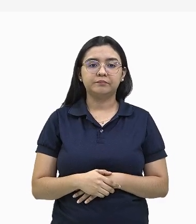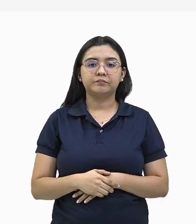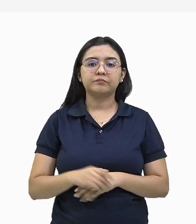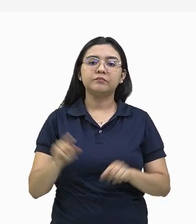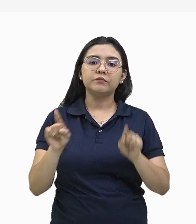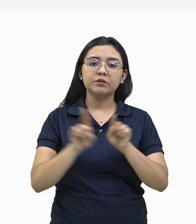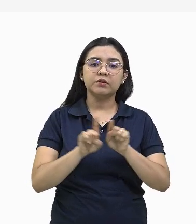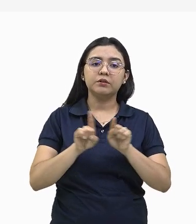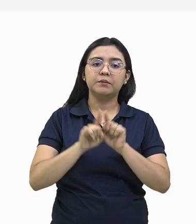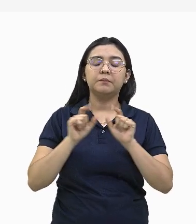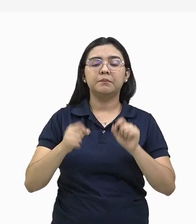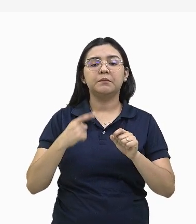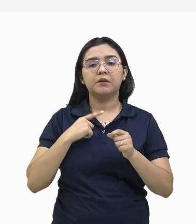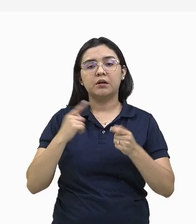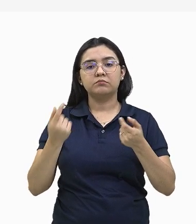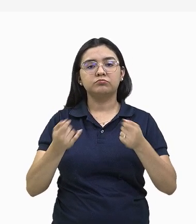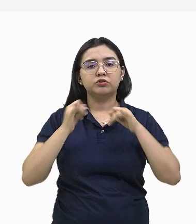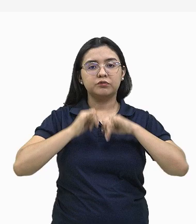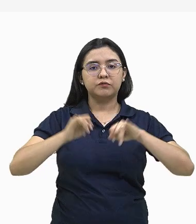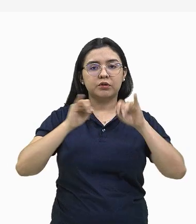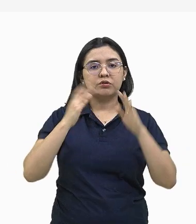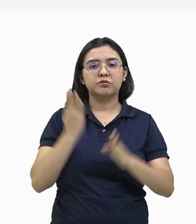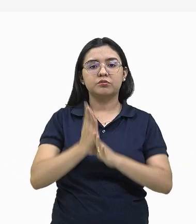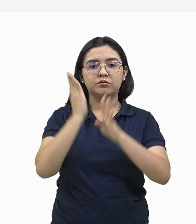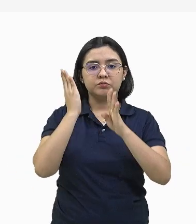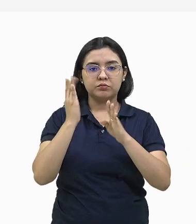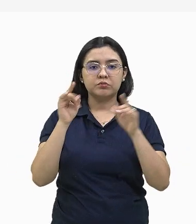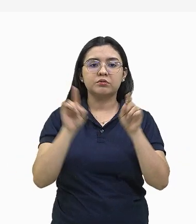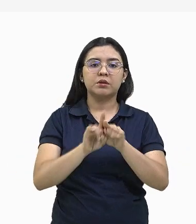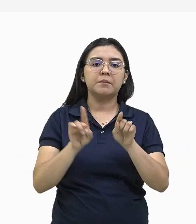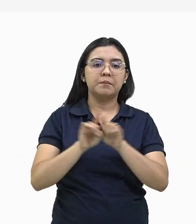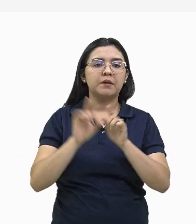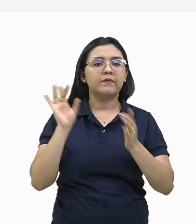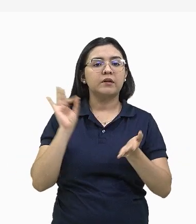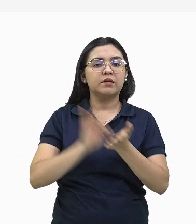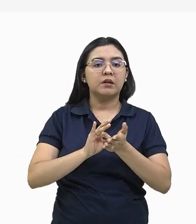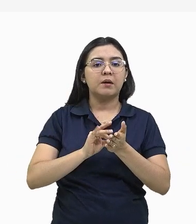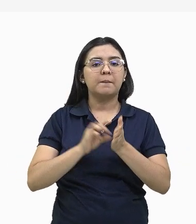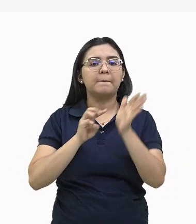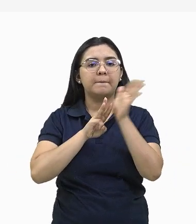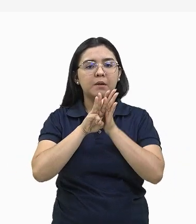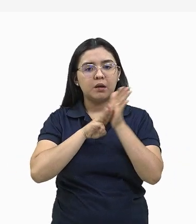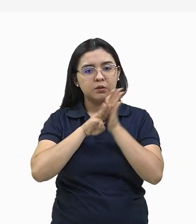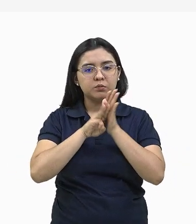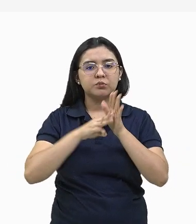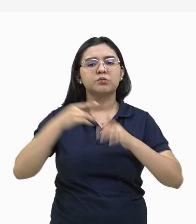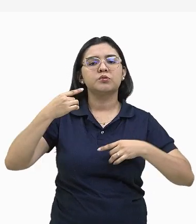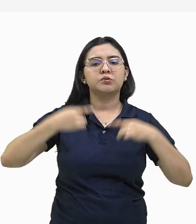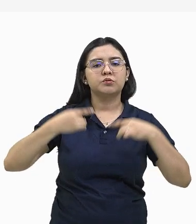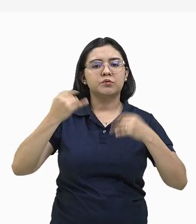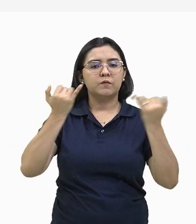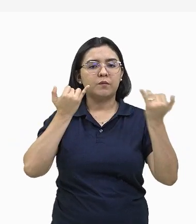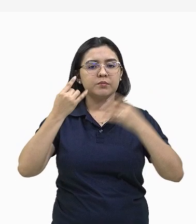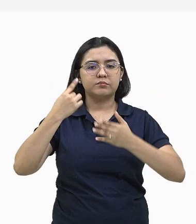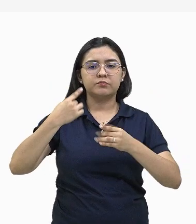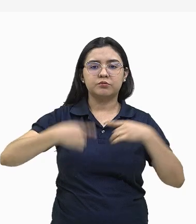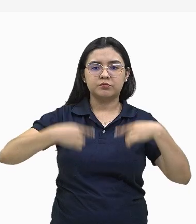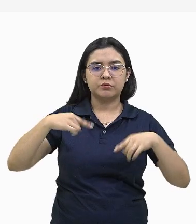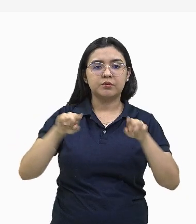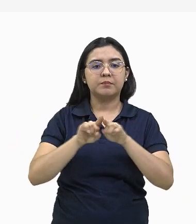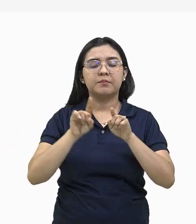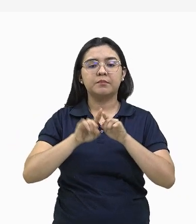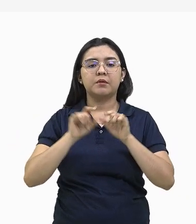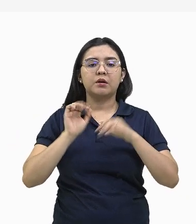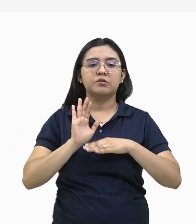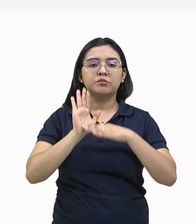para compartilhar descobertas, validar métodos, discutir dados e contribuir com o avanço